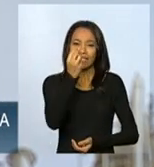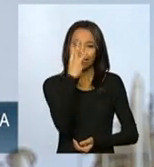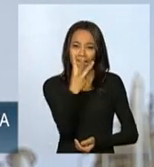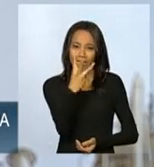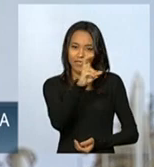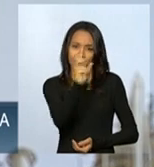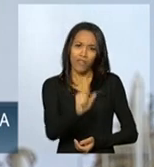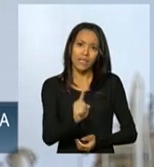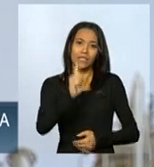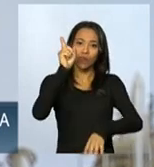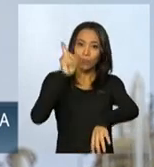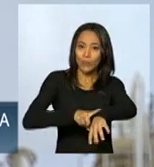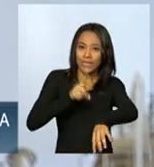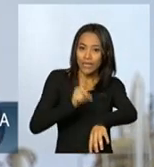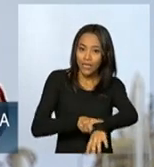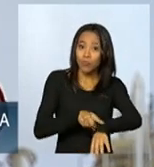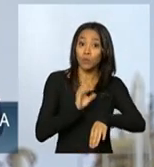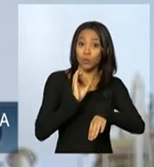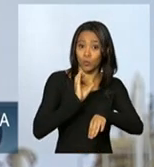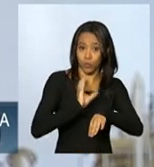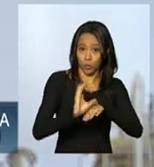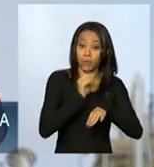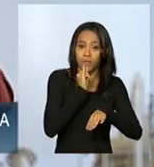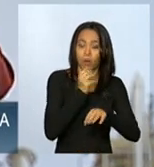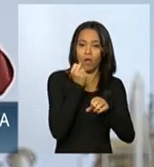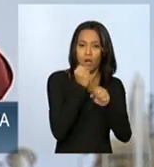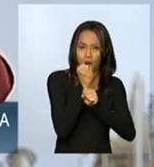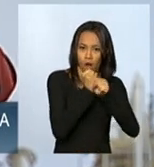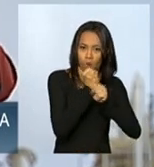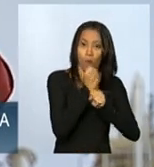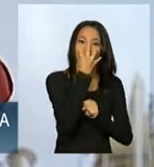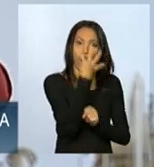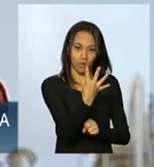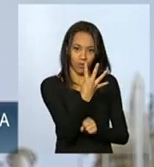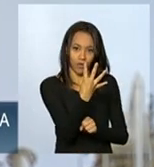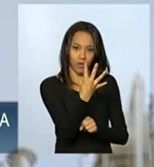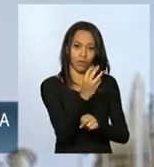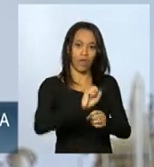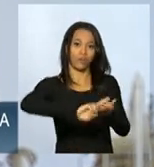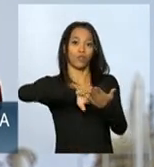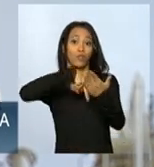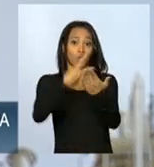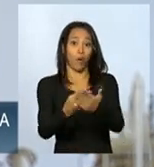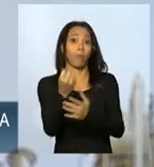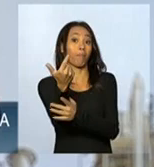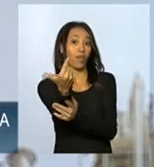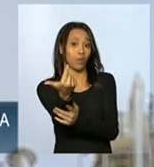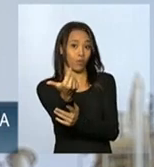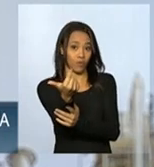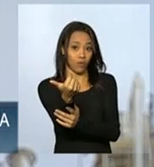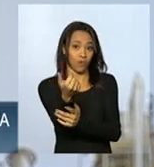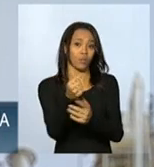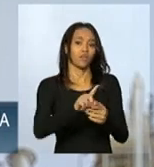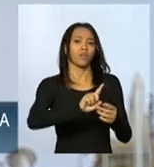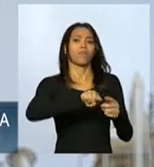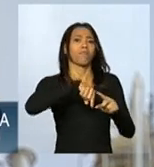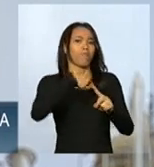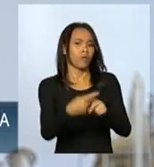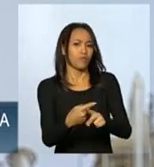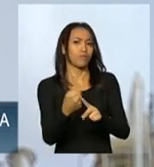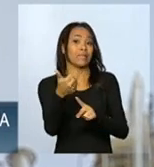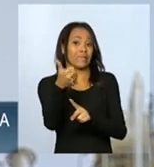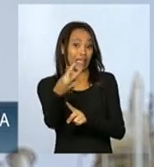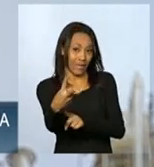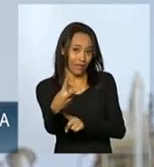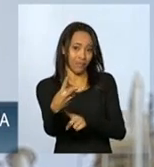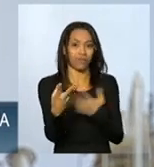3 vezes o tempo do curso. Se for 4 anos, portanto é 12. Mais 1 ano, é 13. Então